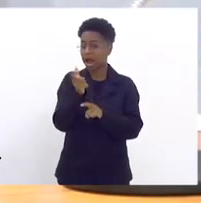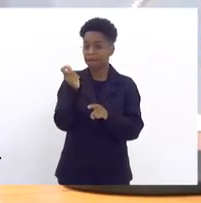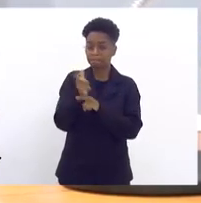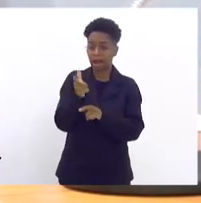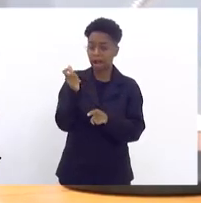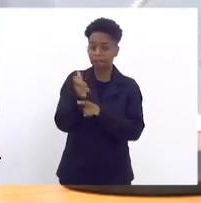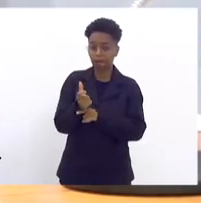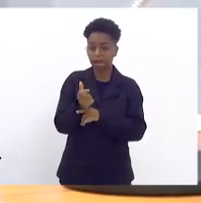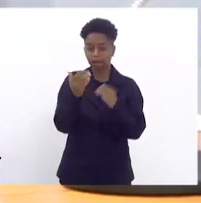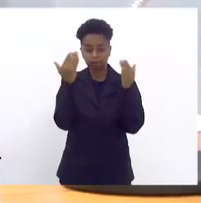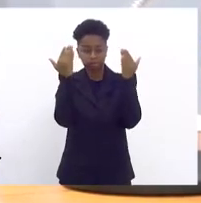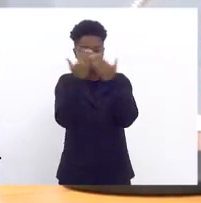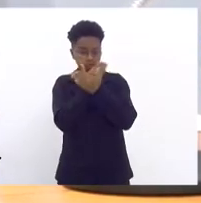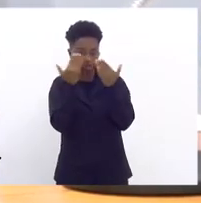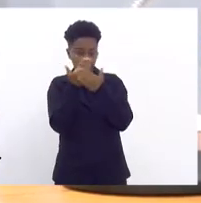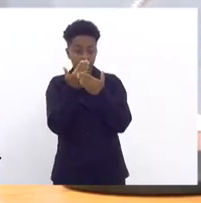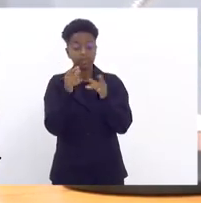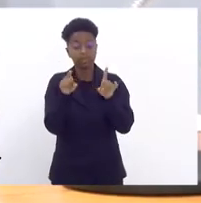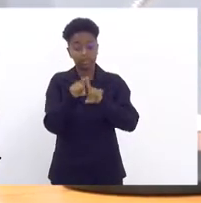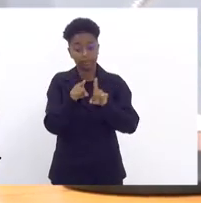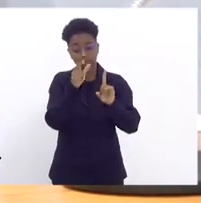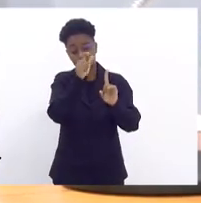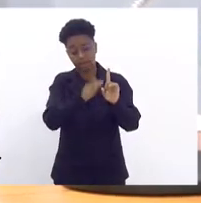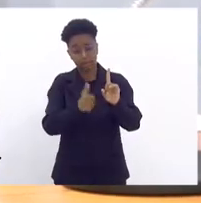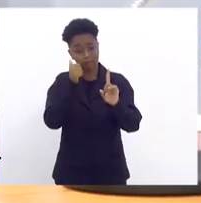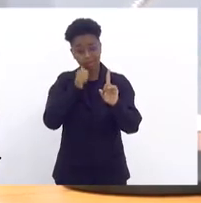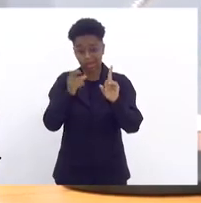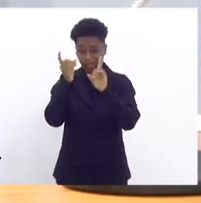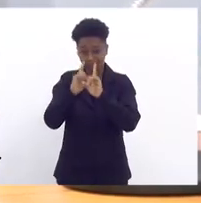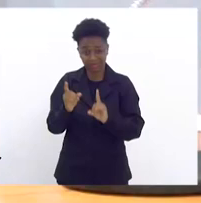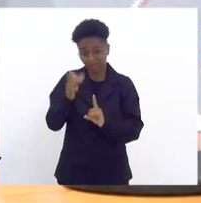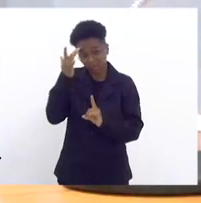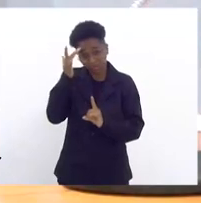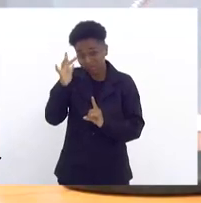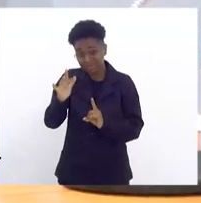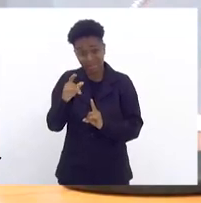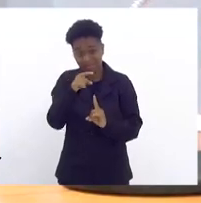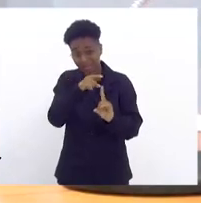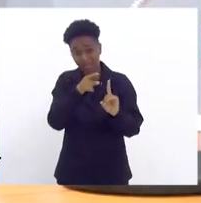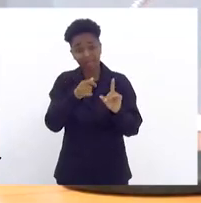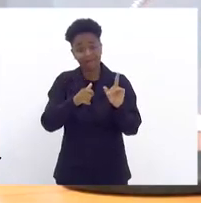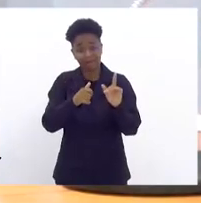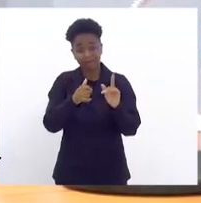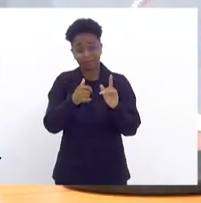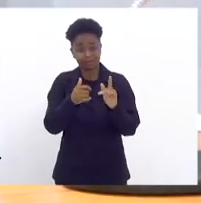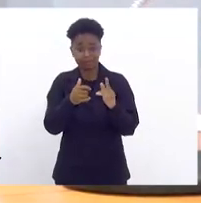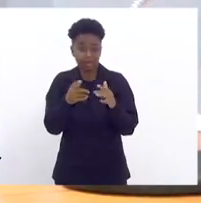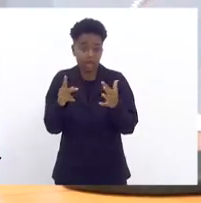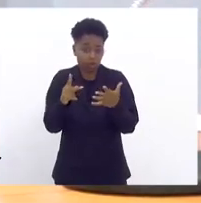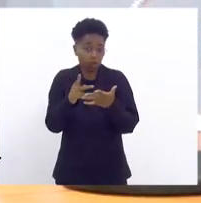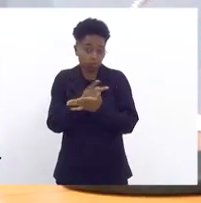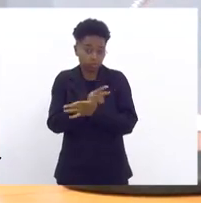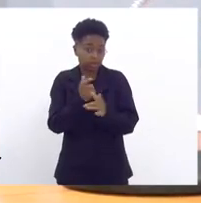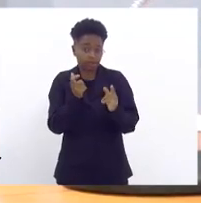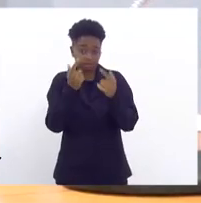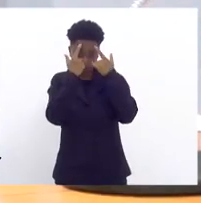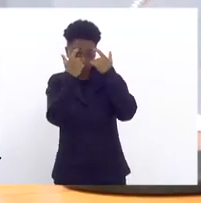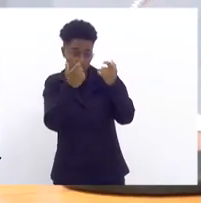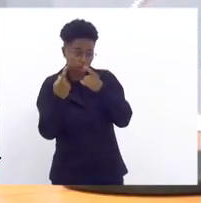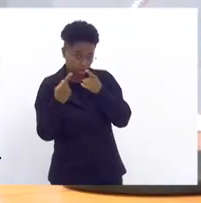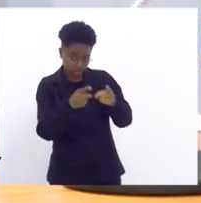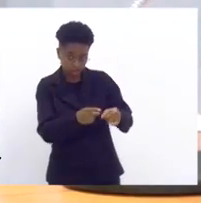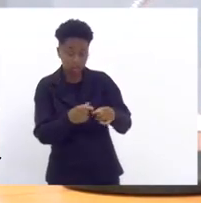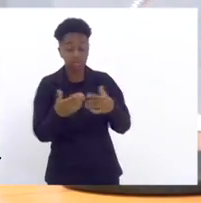invisibilizadas a própria mulher com deficiência ela às vezes não sabe que ela está sendo vítima e o trabalho de Mestrado